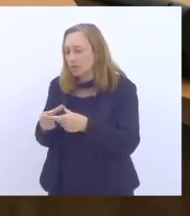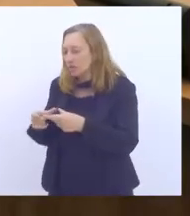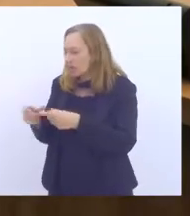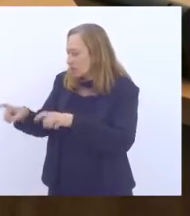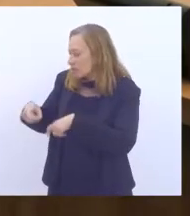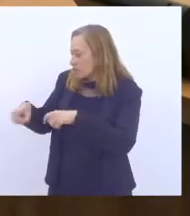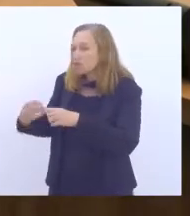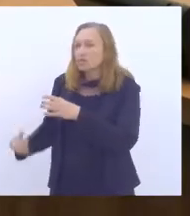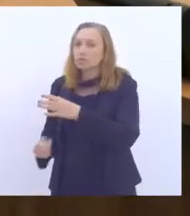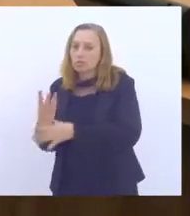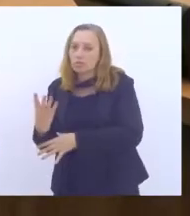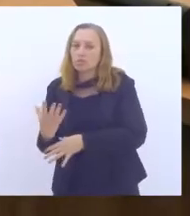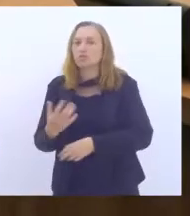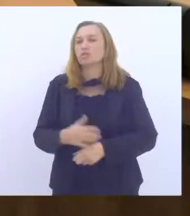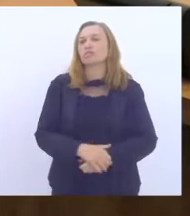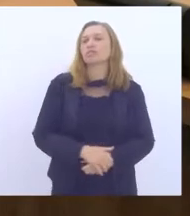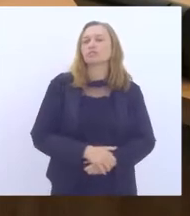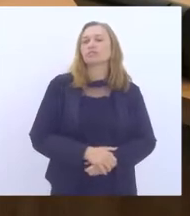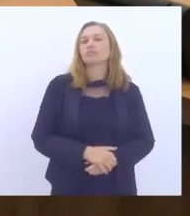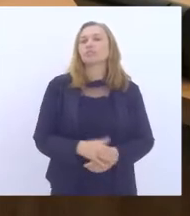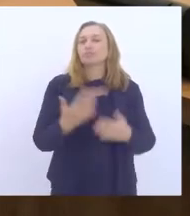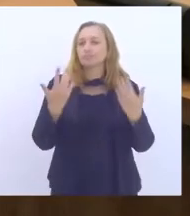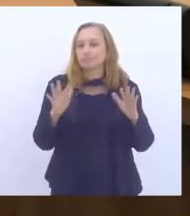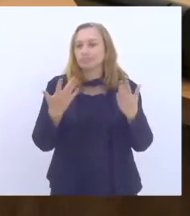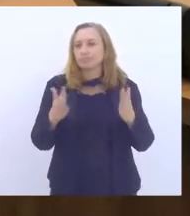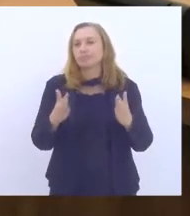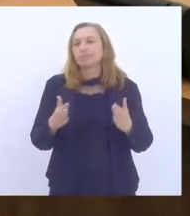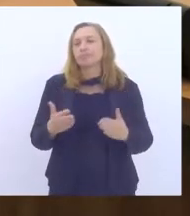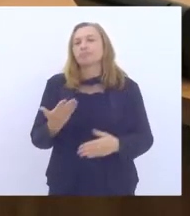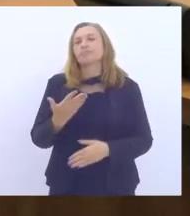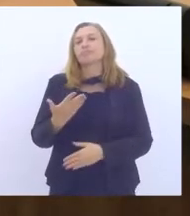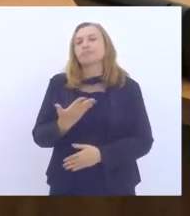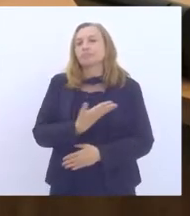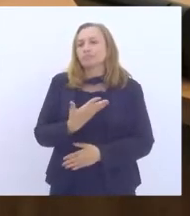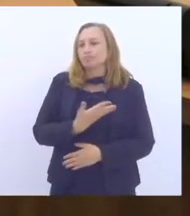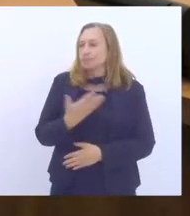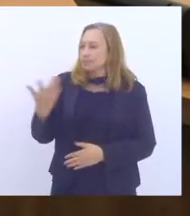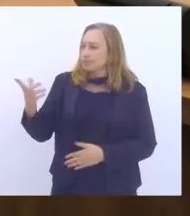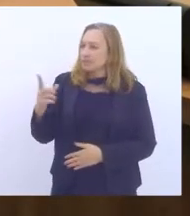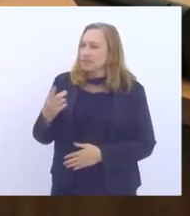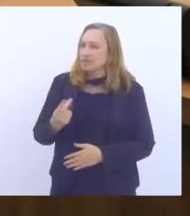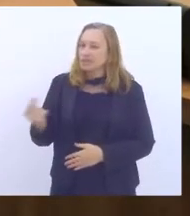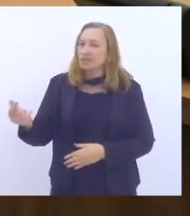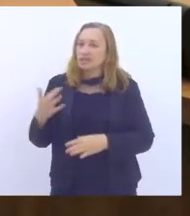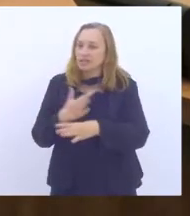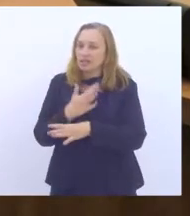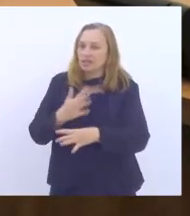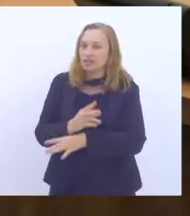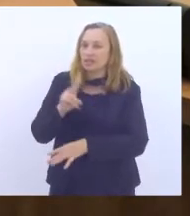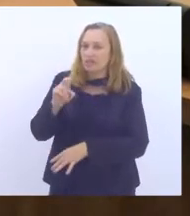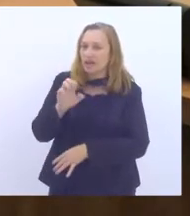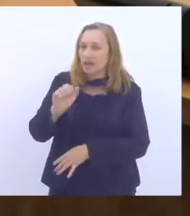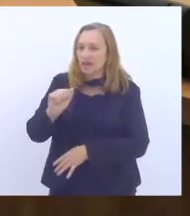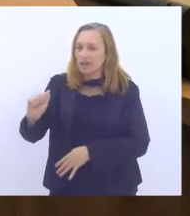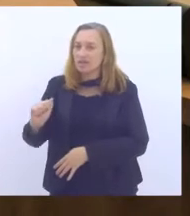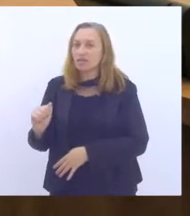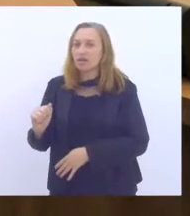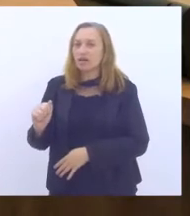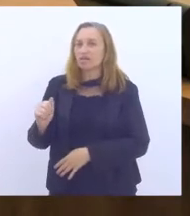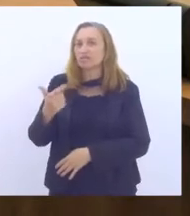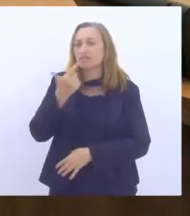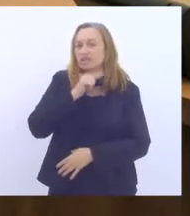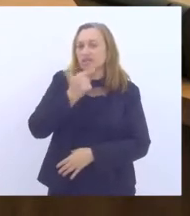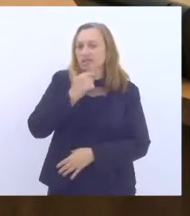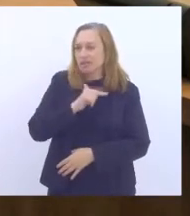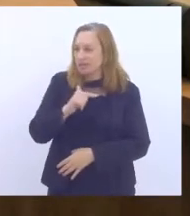artesanais e Saúde Mais uma vez agradeço os meus conterrâneos que saíram lá de Valença trouxeram os queijinhos artesanais aí não trouxe ano